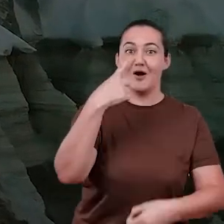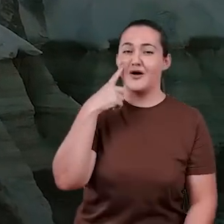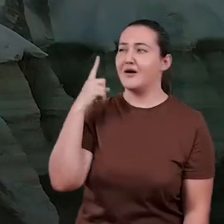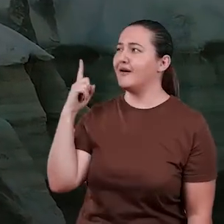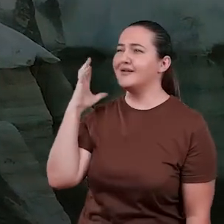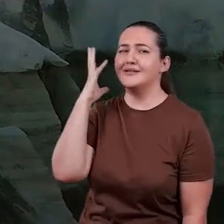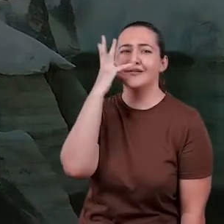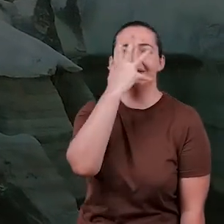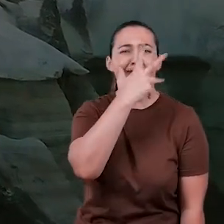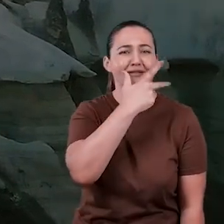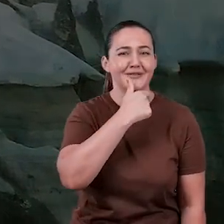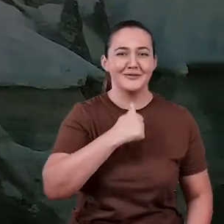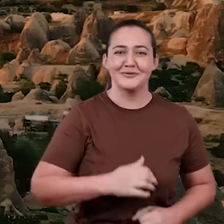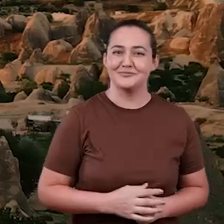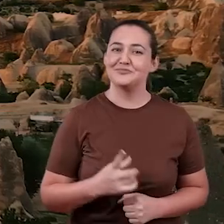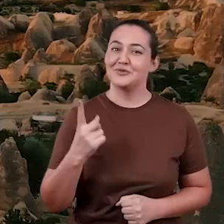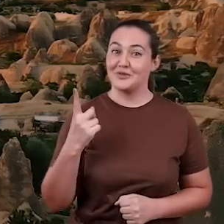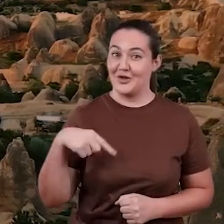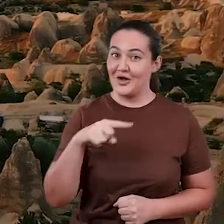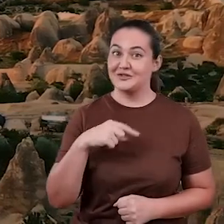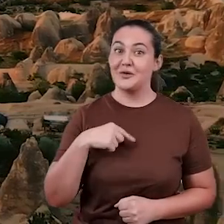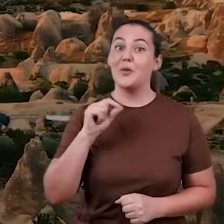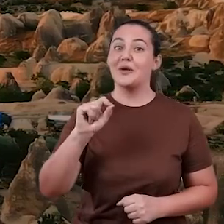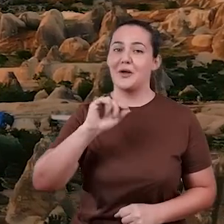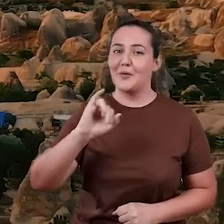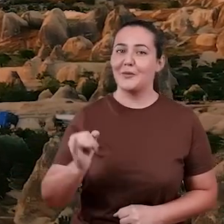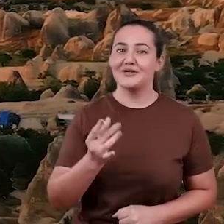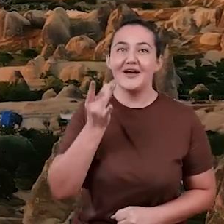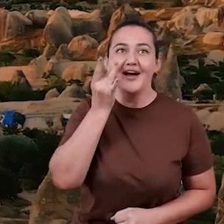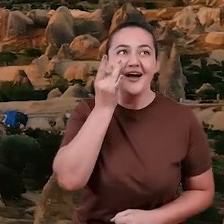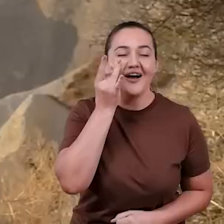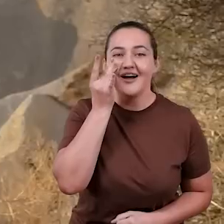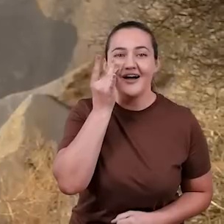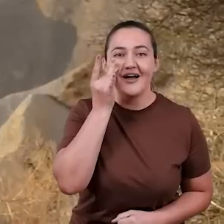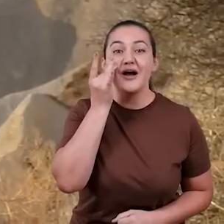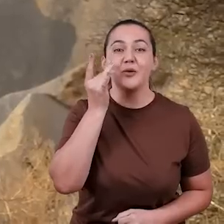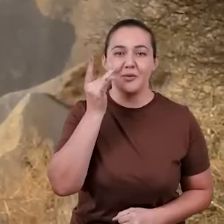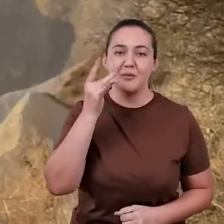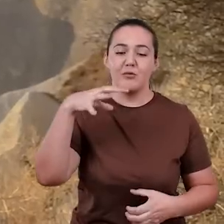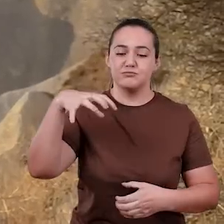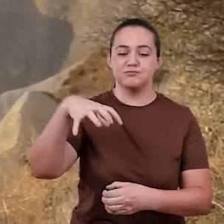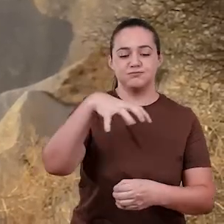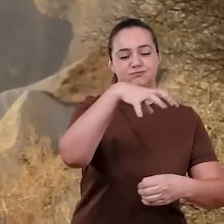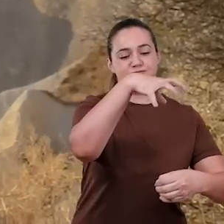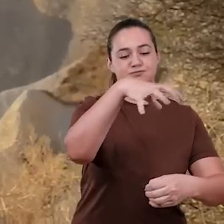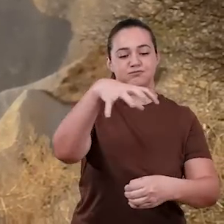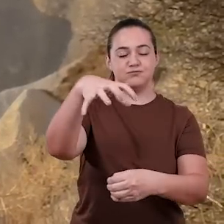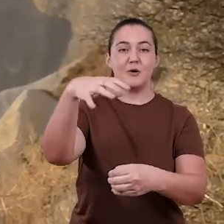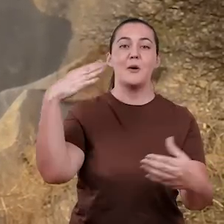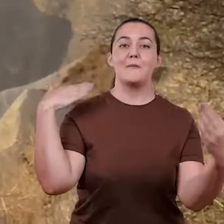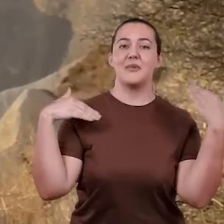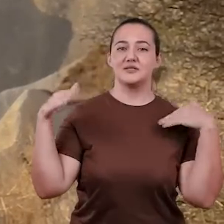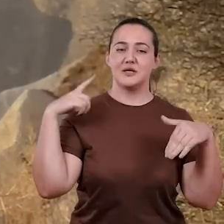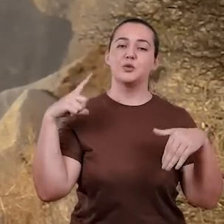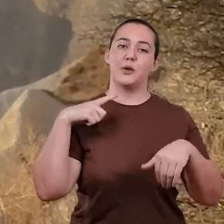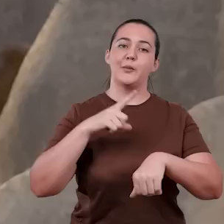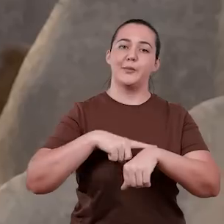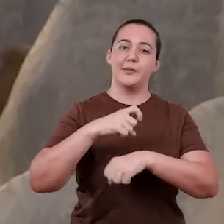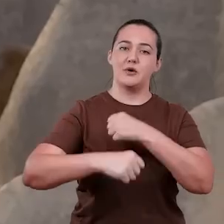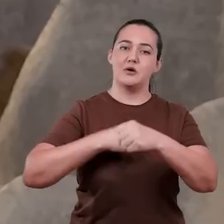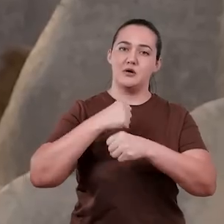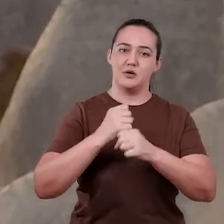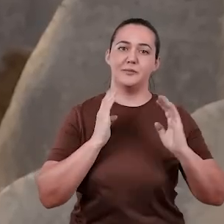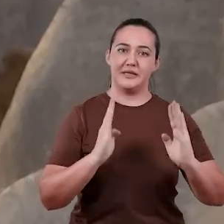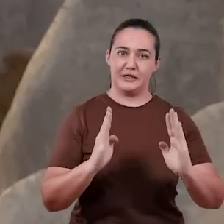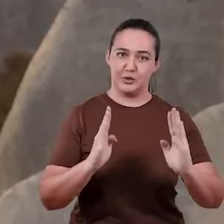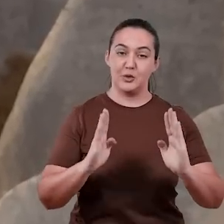exatamente. Vejam que lindo! Hoje tivemos a oportunidade de ver isso aqui de pertinho. Os passeios acontecem numa época específica,